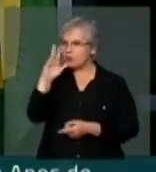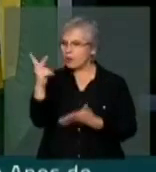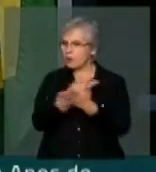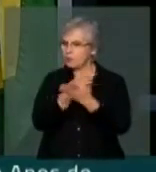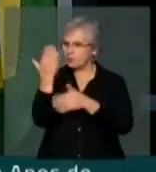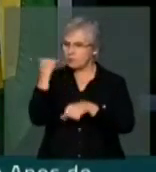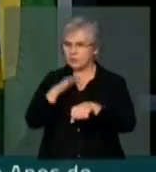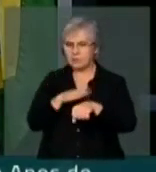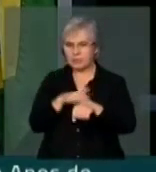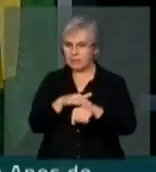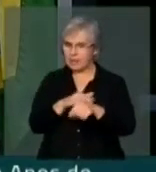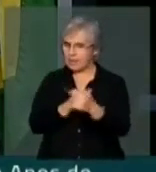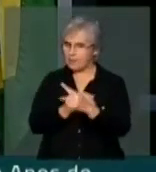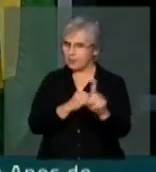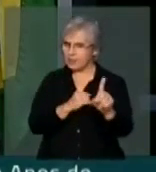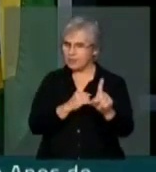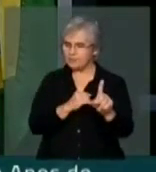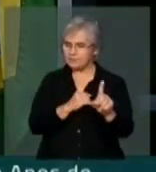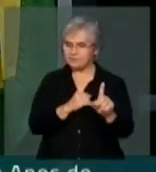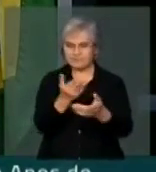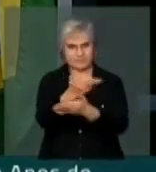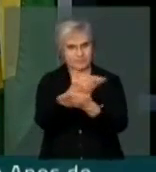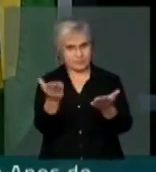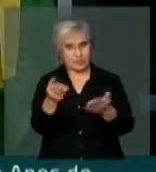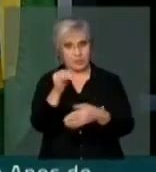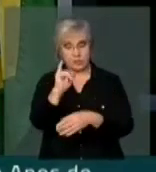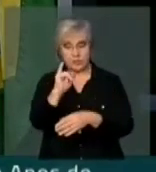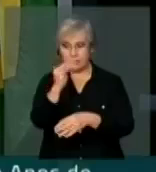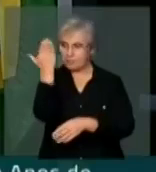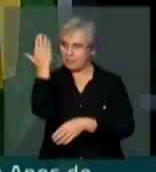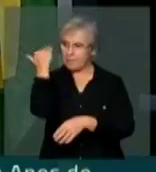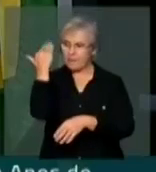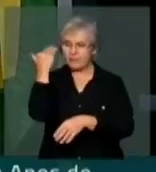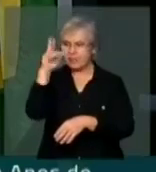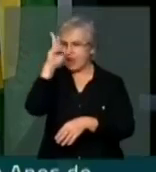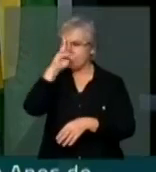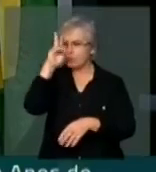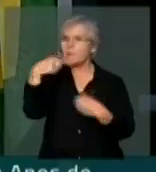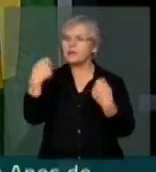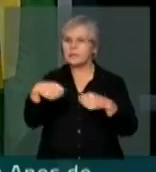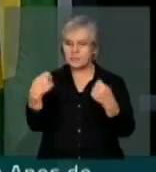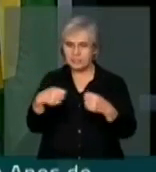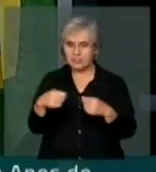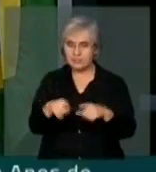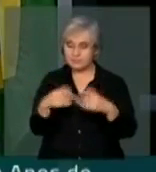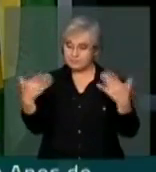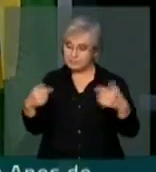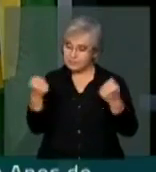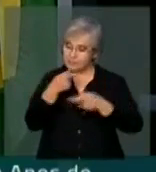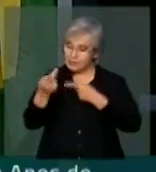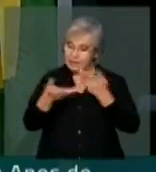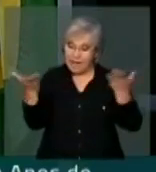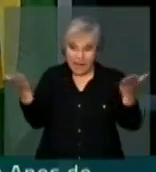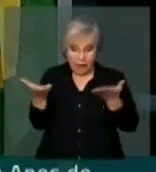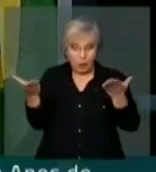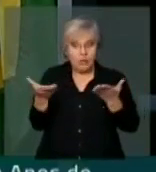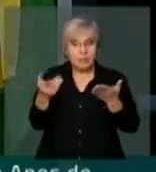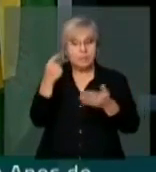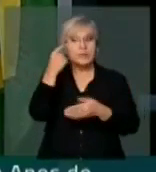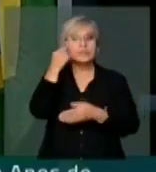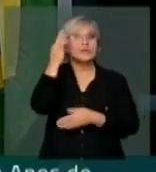daquela época. Senhores parlamentares, se no passado deve ser lembrado, mas precisamos falar também do